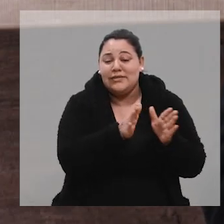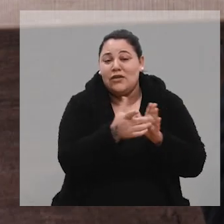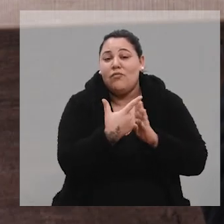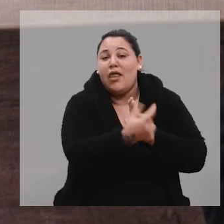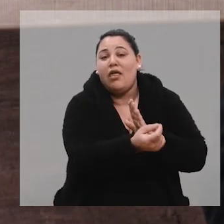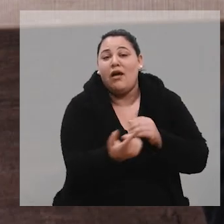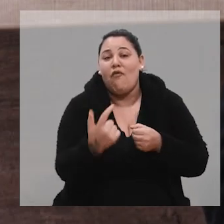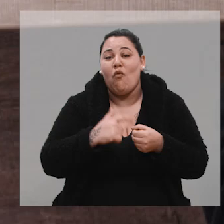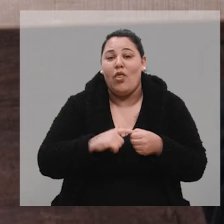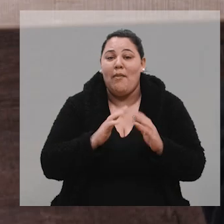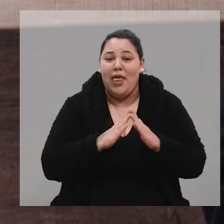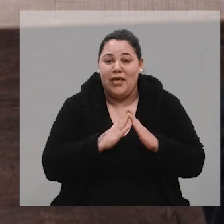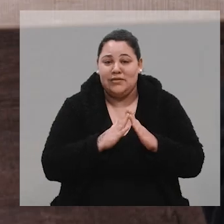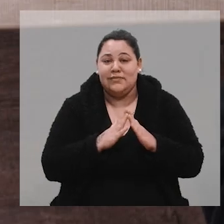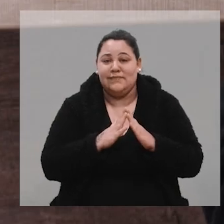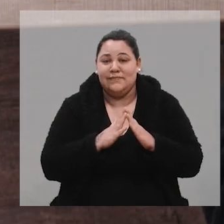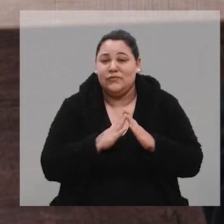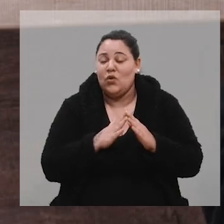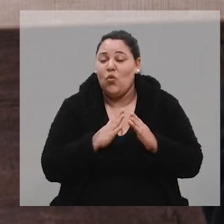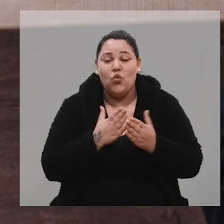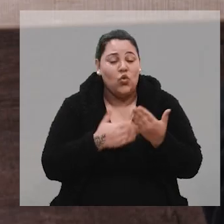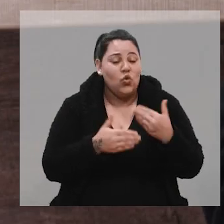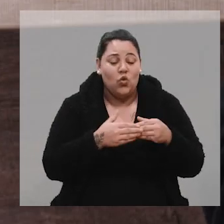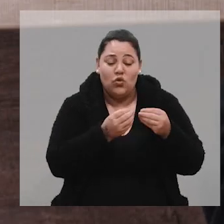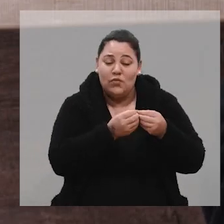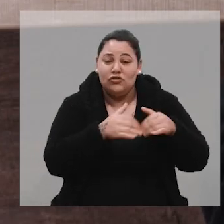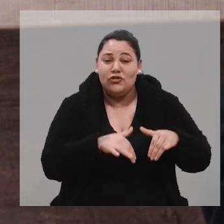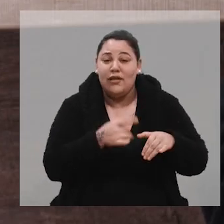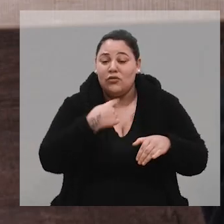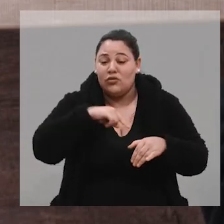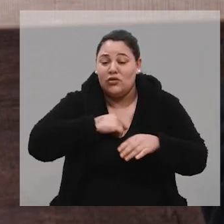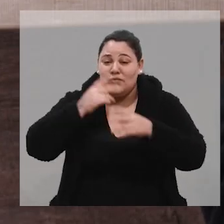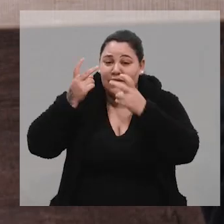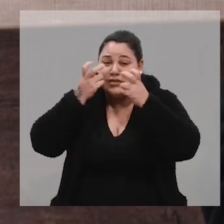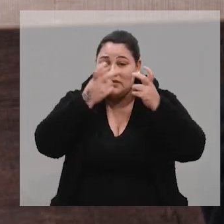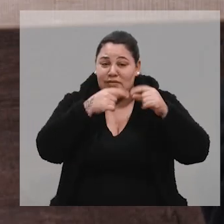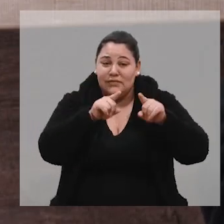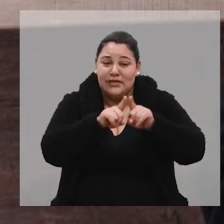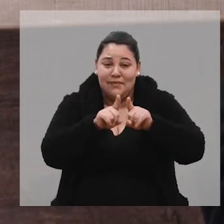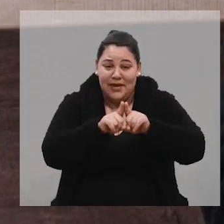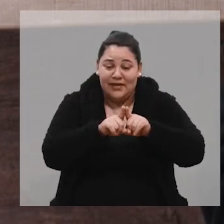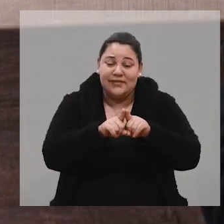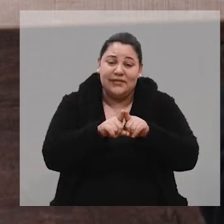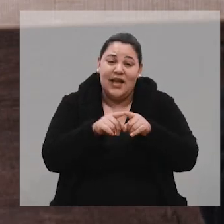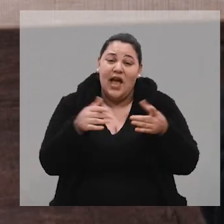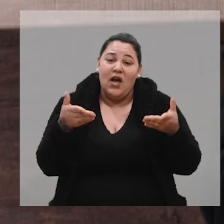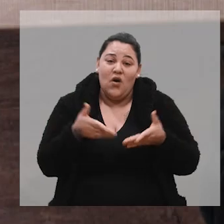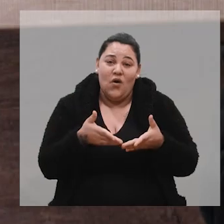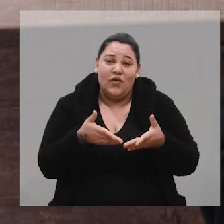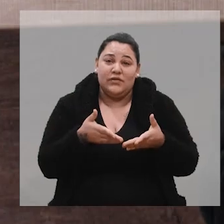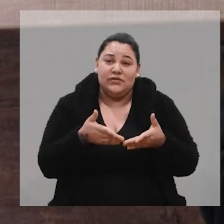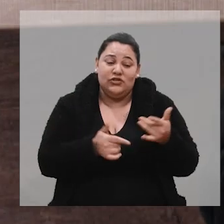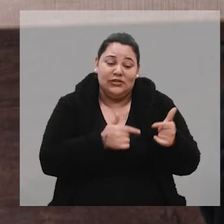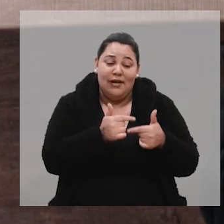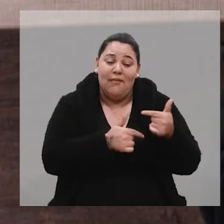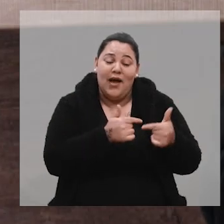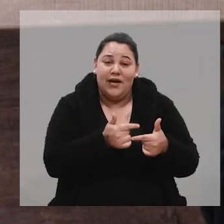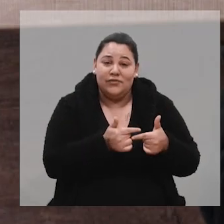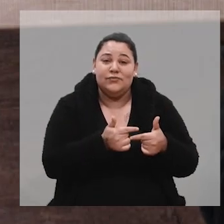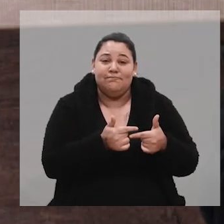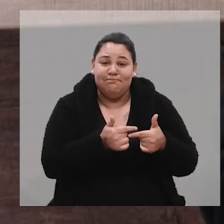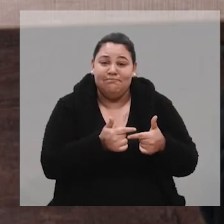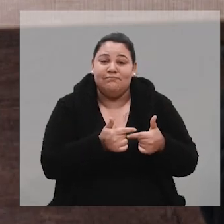totalmente danificados e a gente percebe numa situação vultuosa de trabalhos